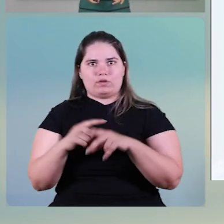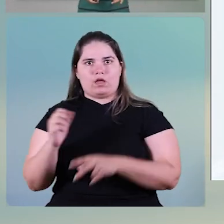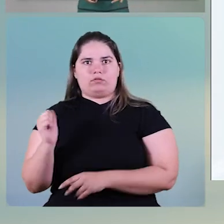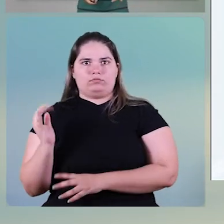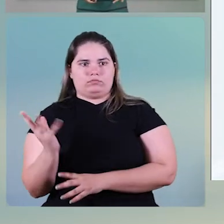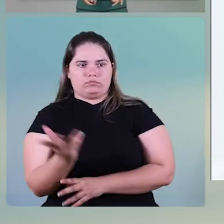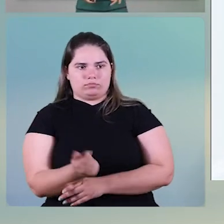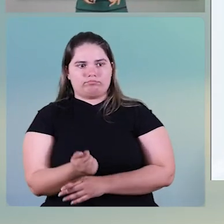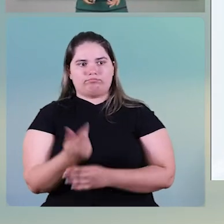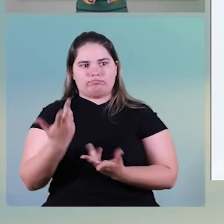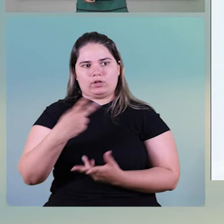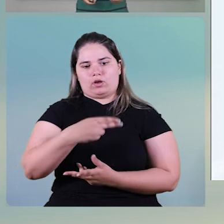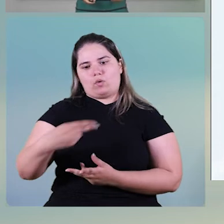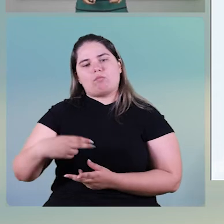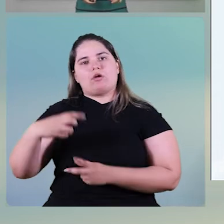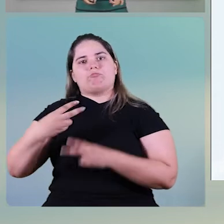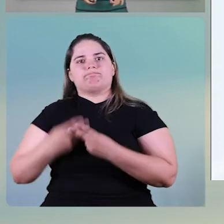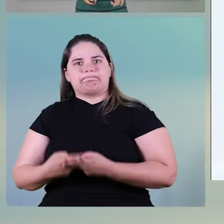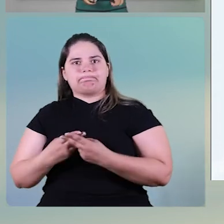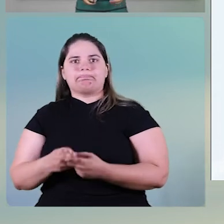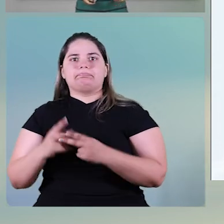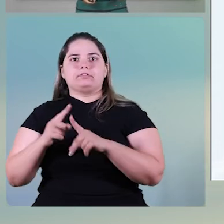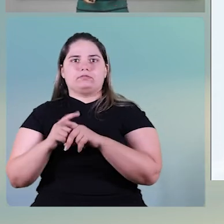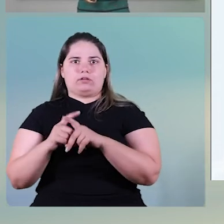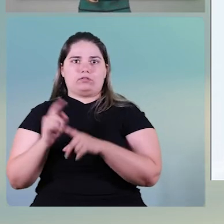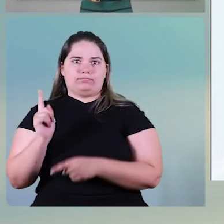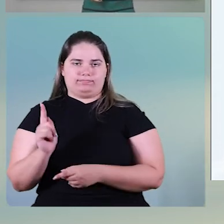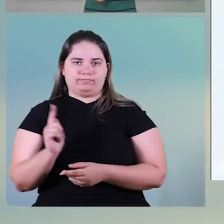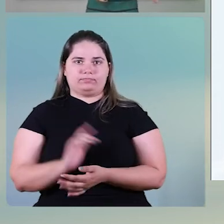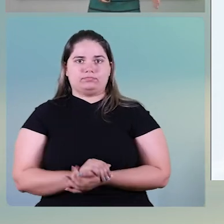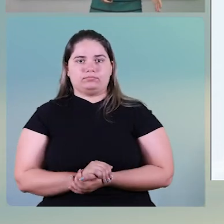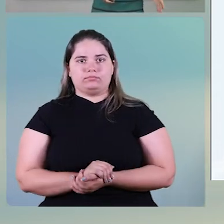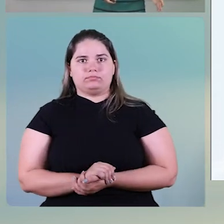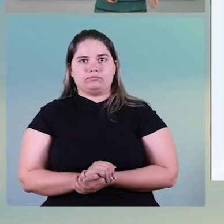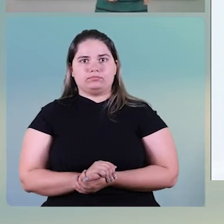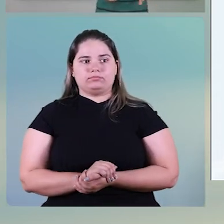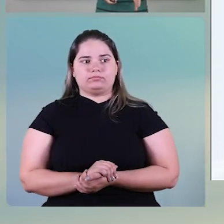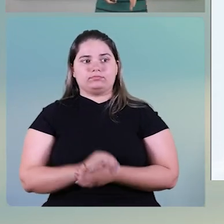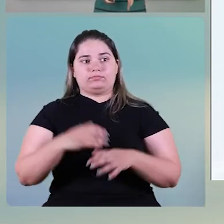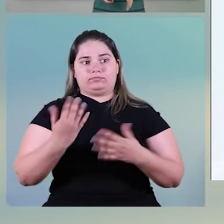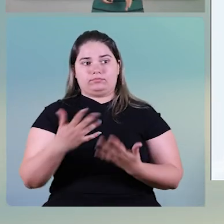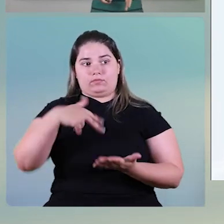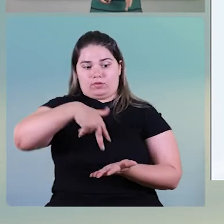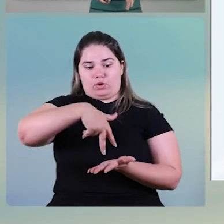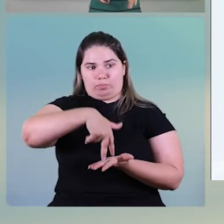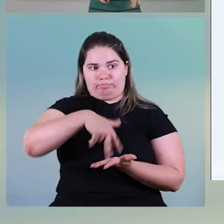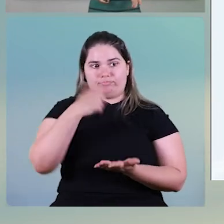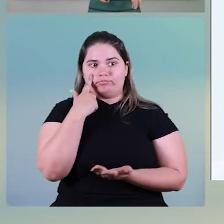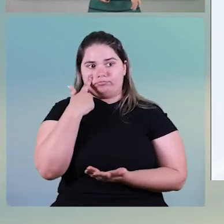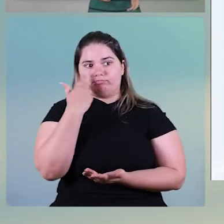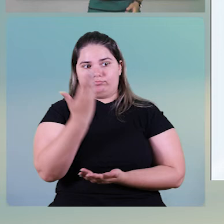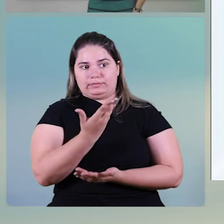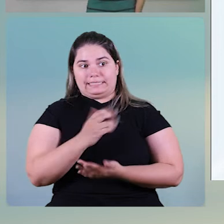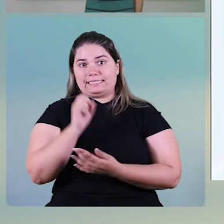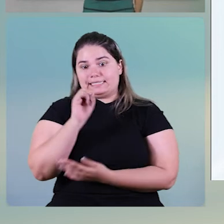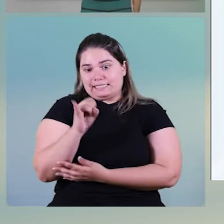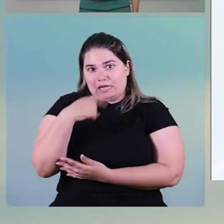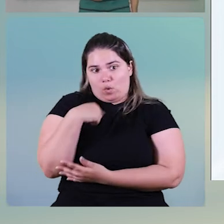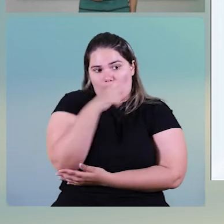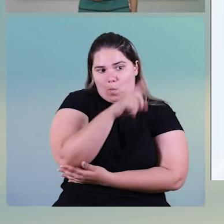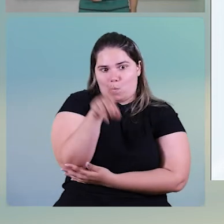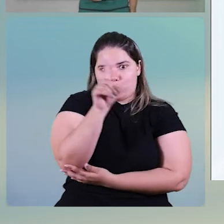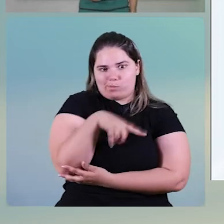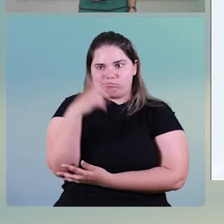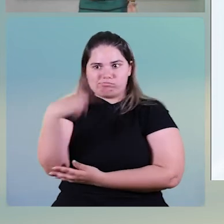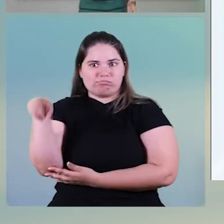né, a força gravitacional, o peso de cada moto é o produto da massa da moto pela gravidade. Então, se você elimina as massas,